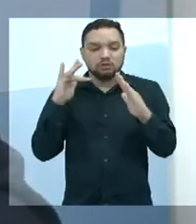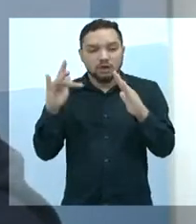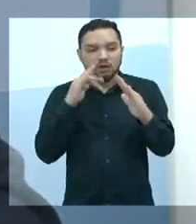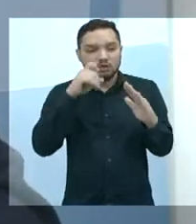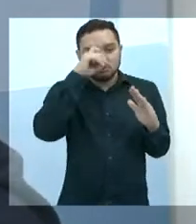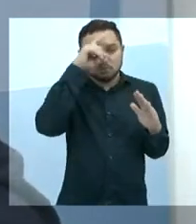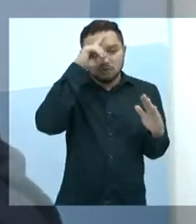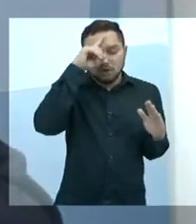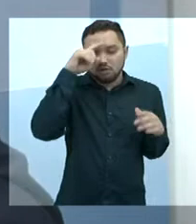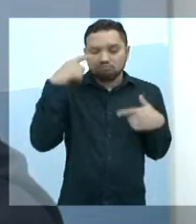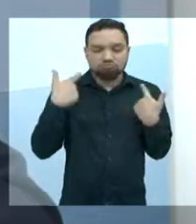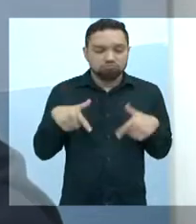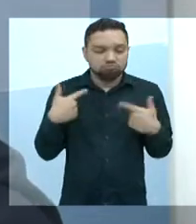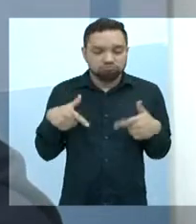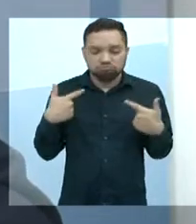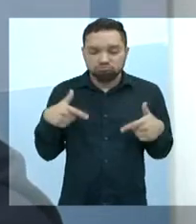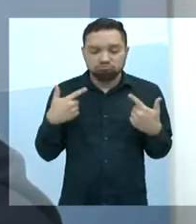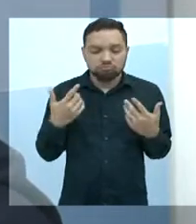tá entendendo? Às vezes